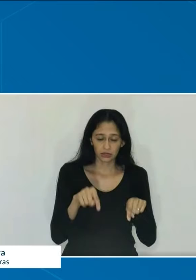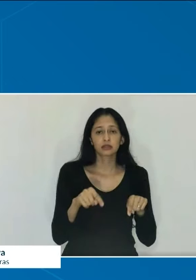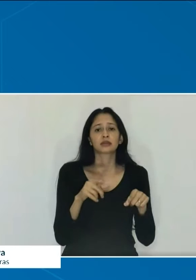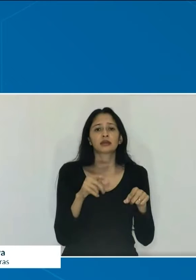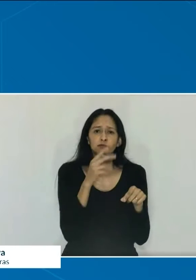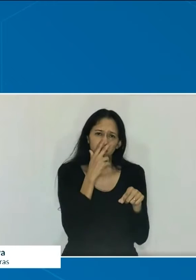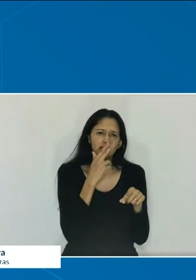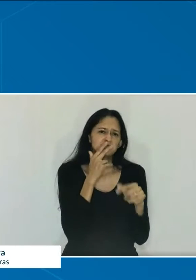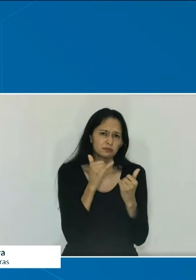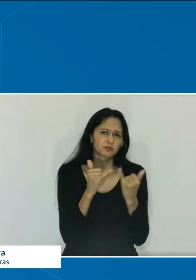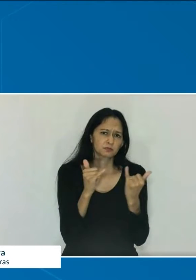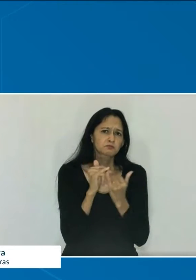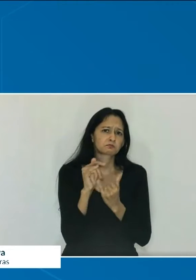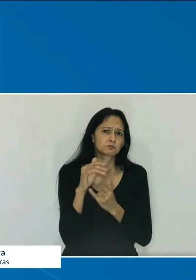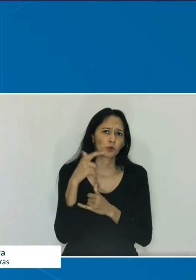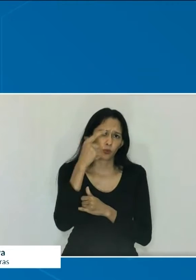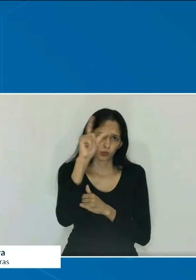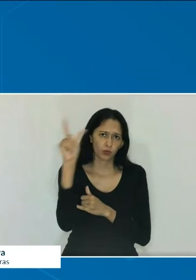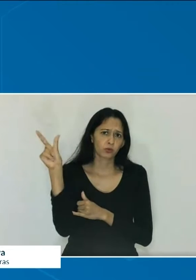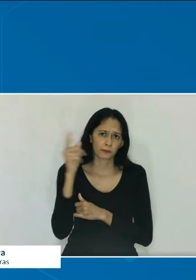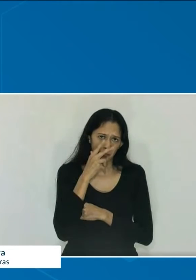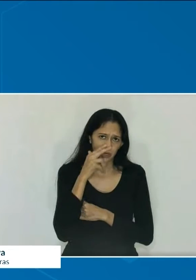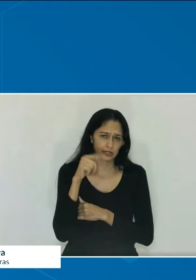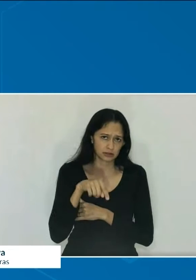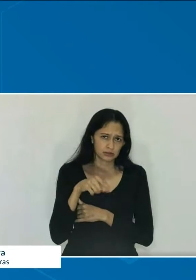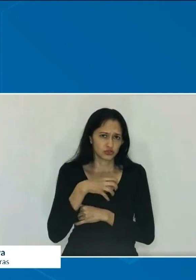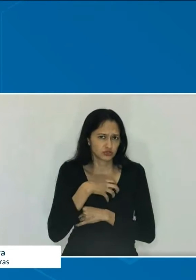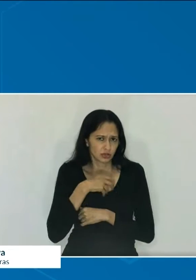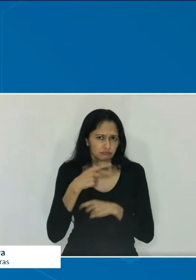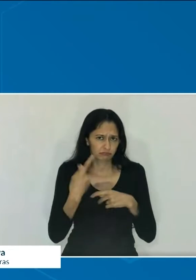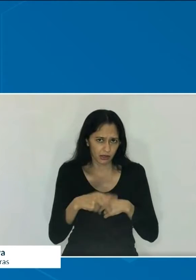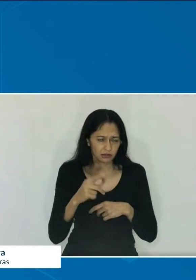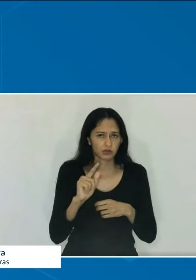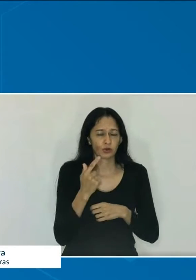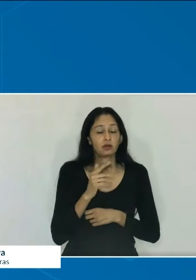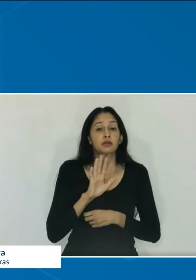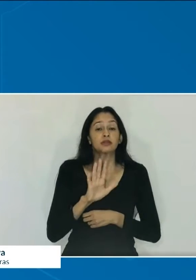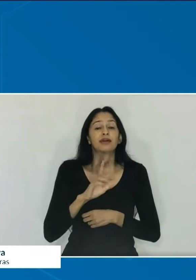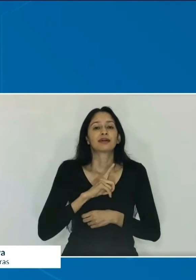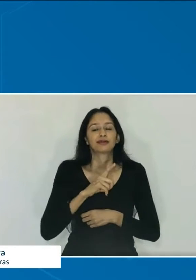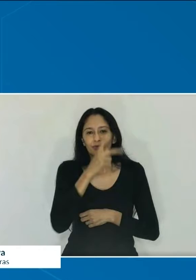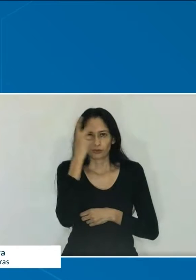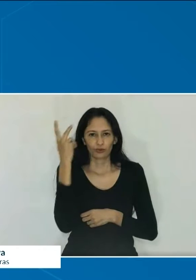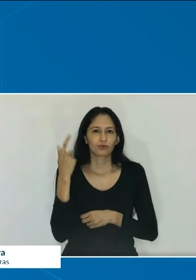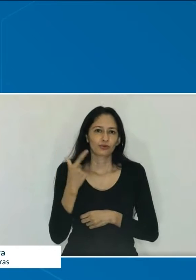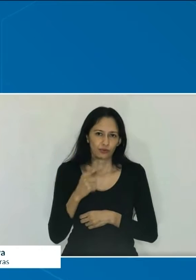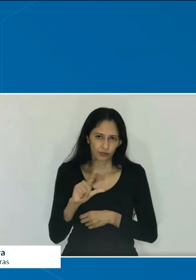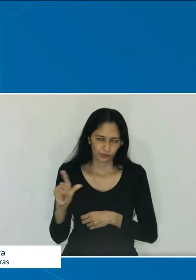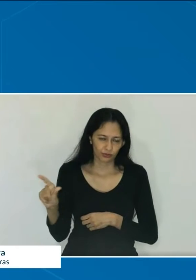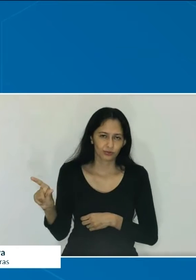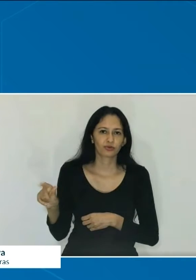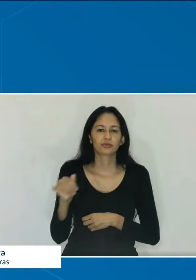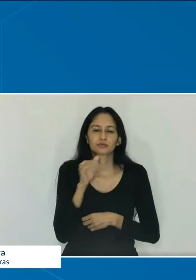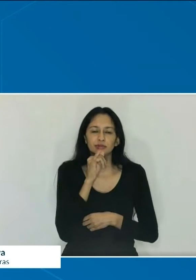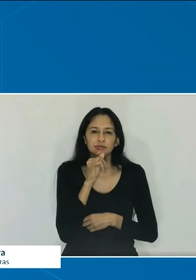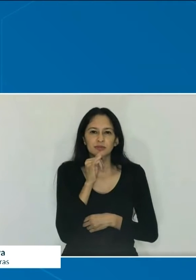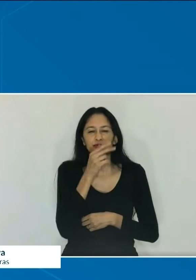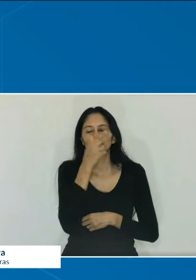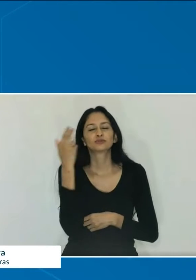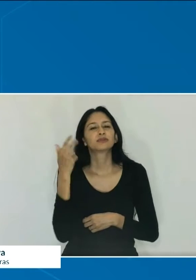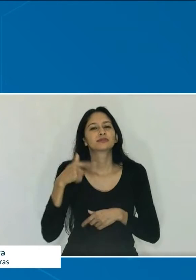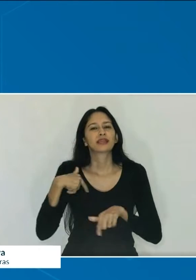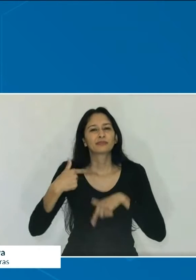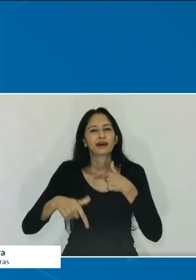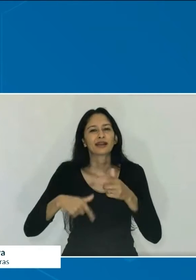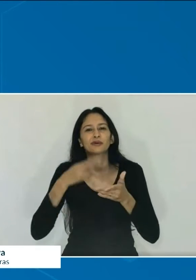que funciona. Existem outros beneficiários que são em menor número, às vezes um carteiro,